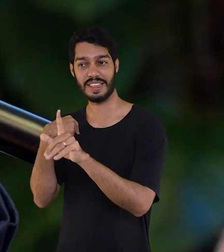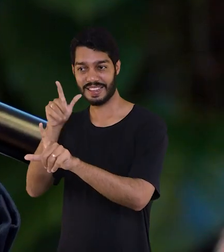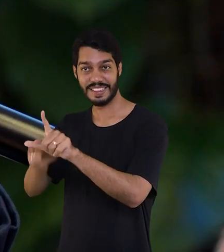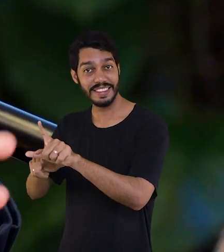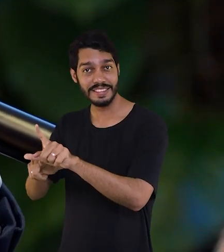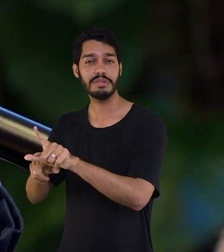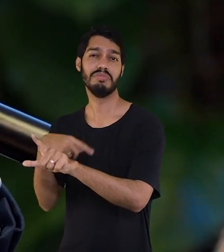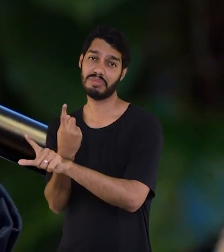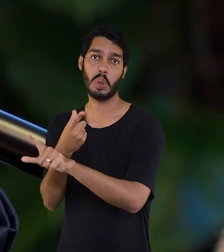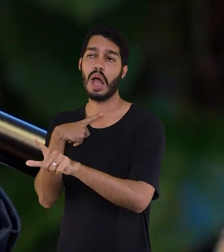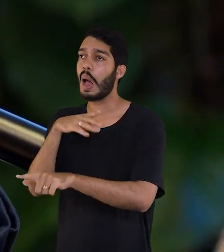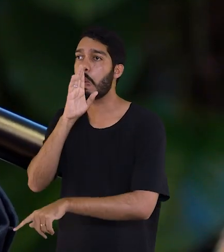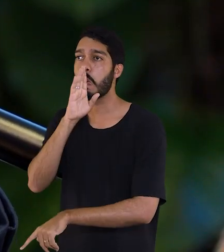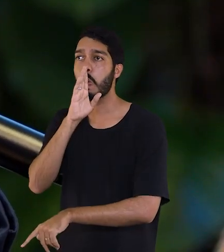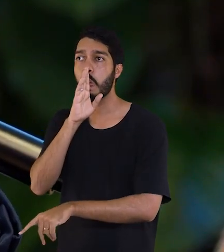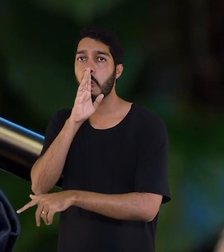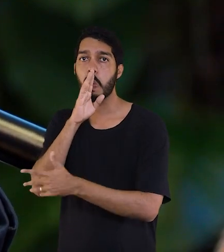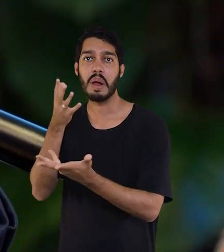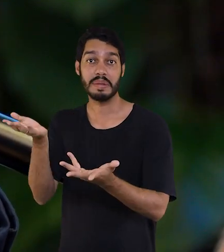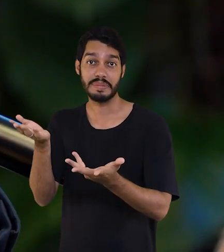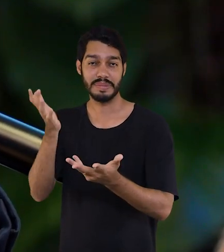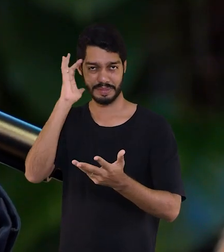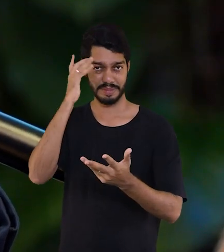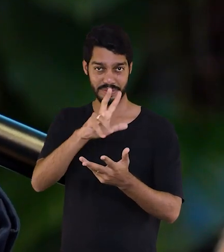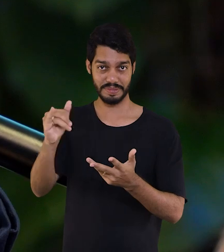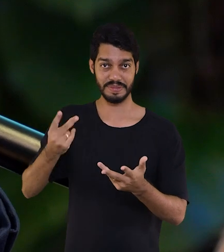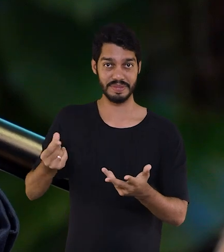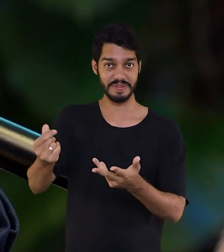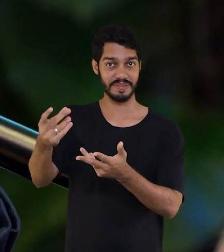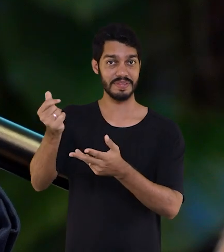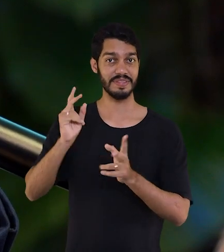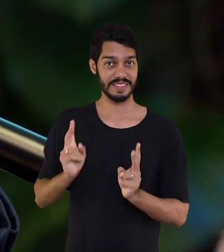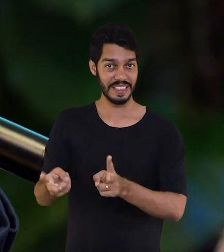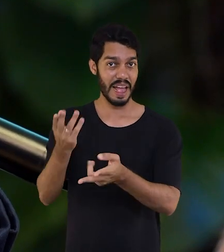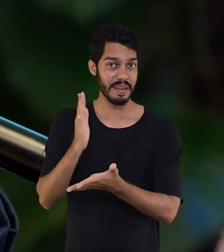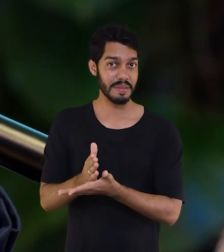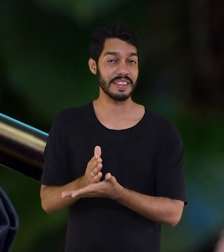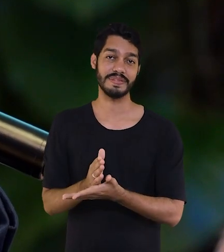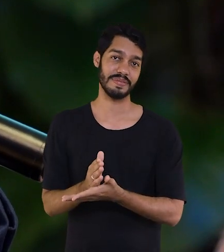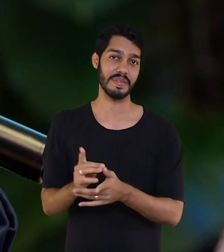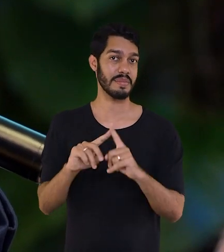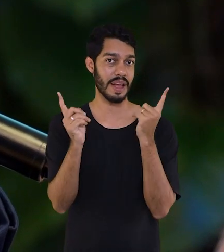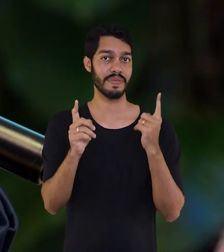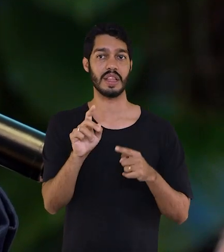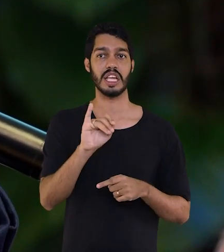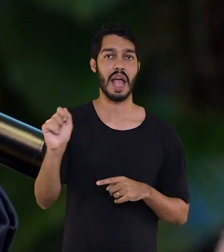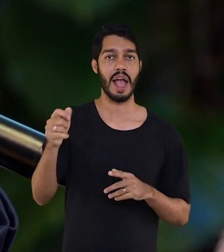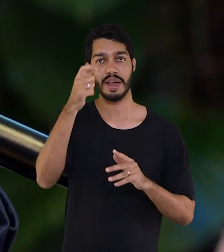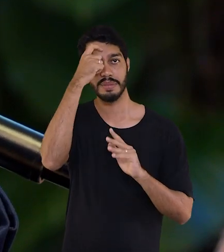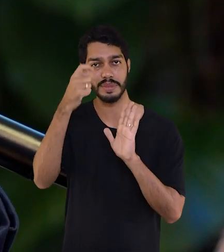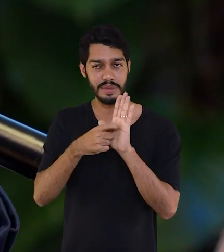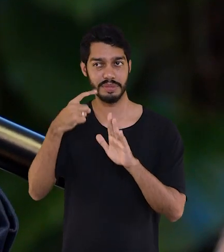das nossas vidas vão parar. Muitos negócios, muitas soluções, a gente vai precisar se reinventar. Não que vai perdurar por muito tempo, na minha visão,